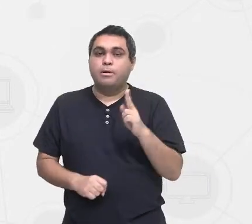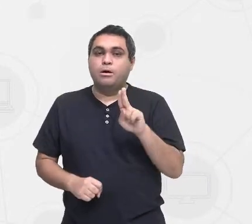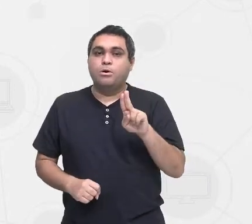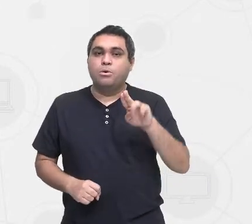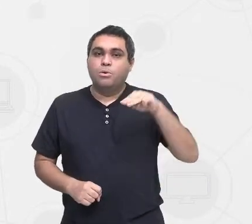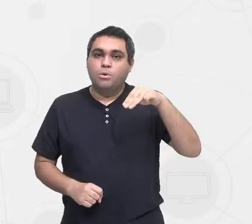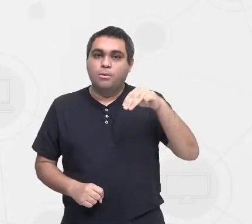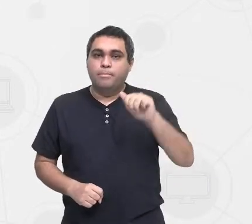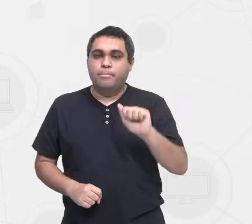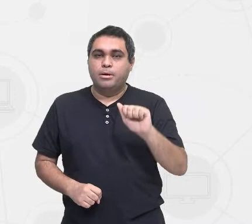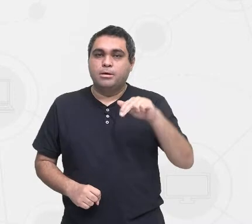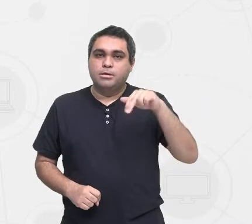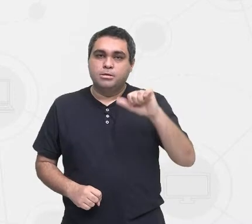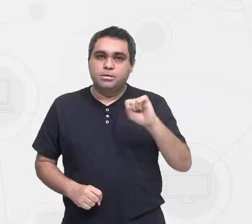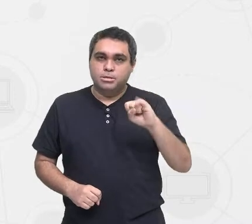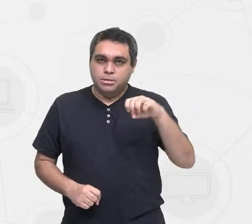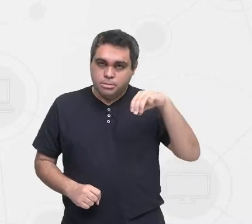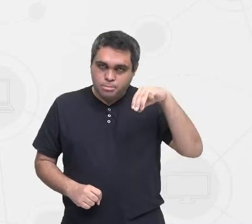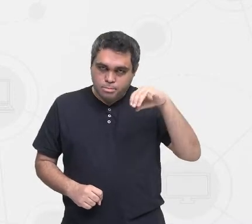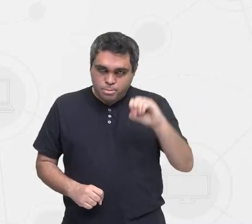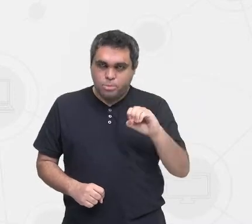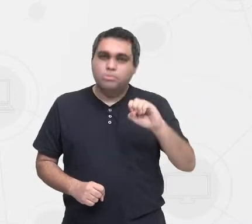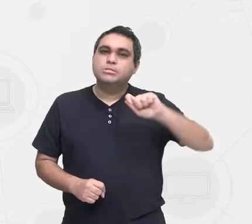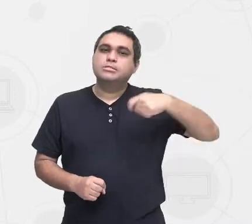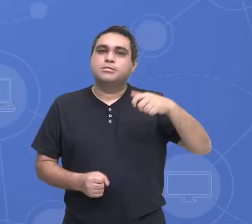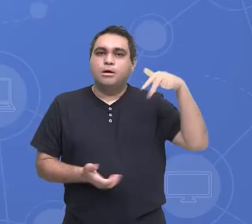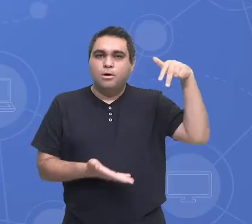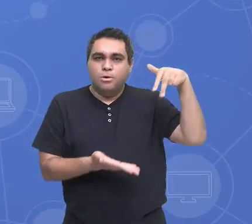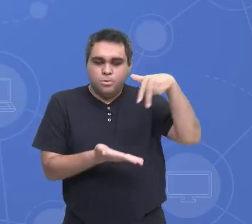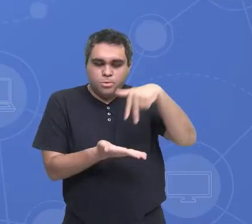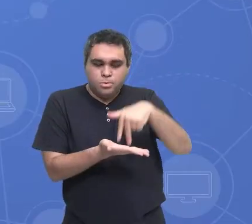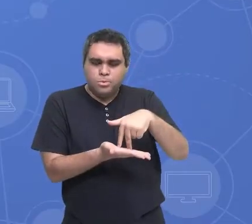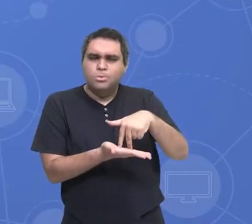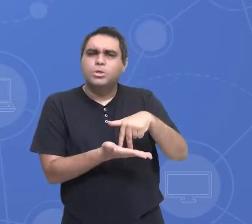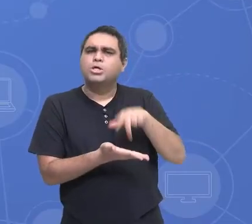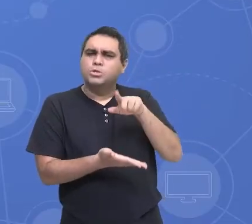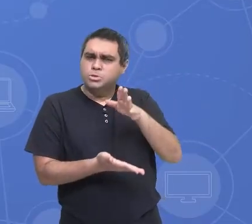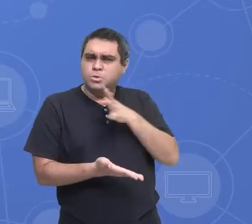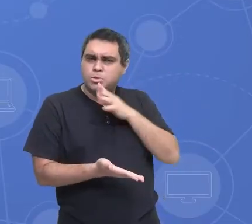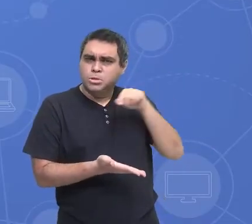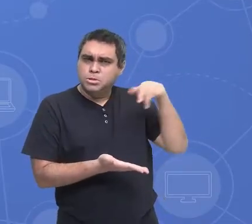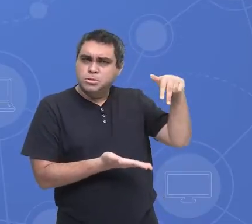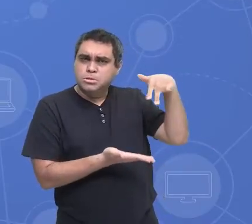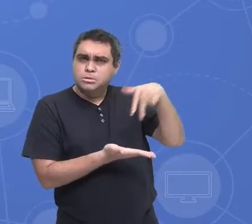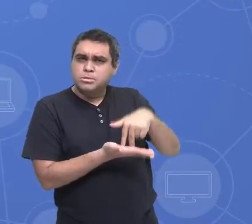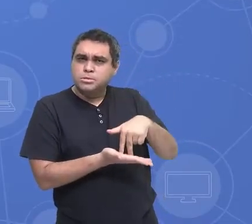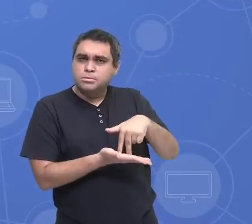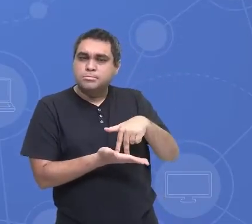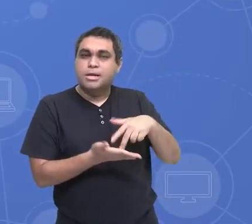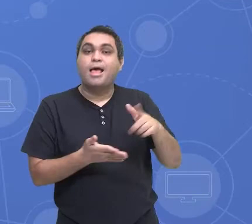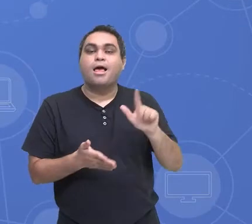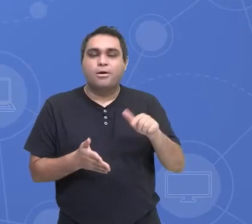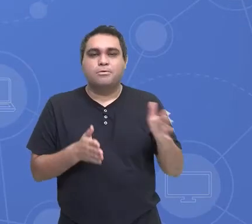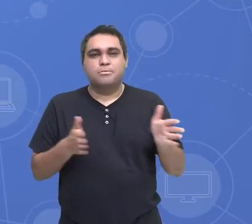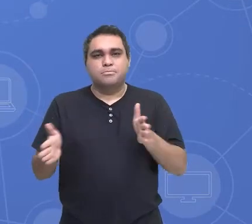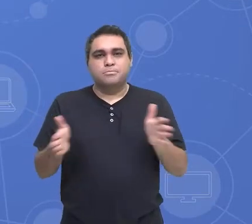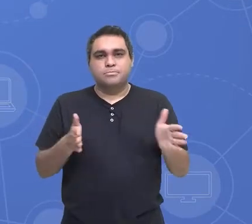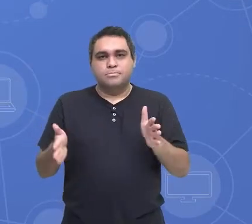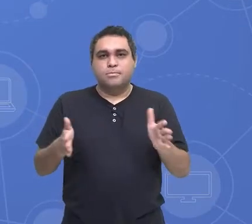sobre humanismo. Você sabe o que é humanismo? Muito bem. Transição entre